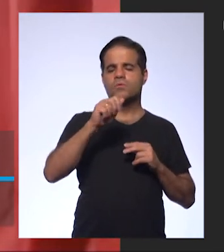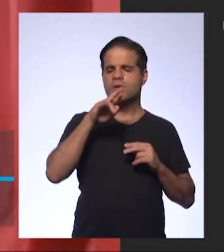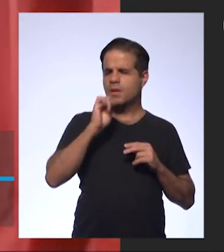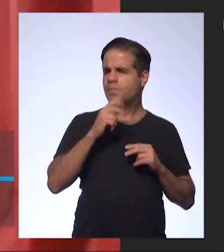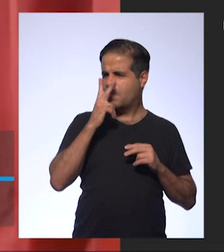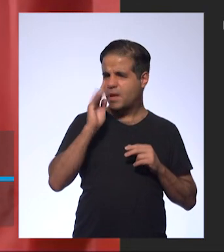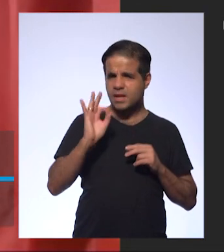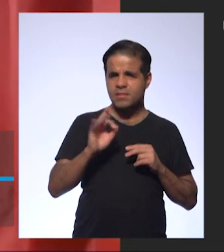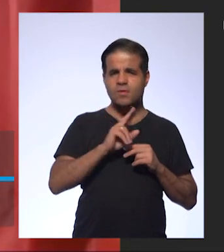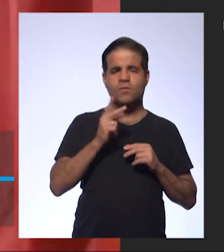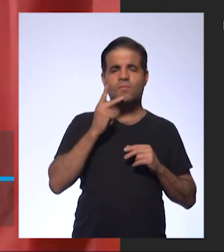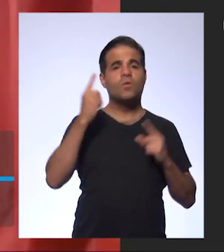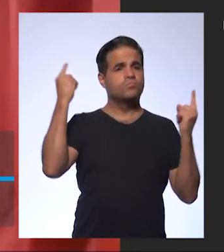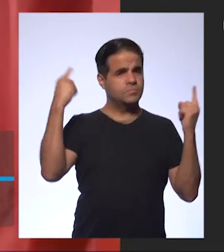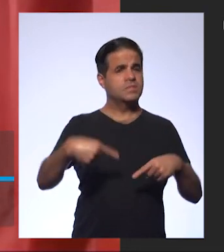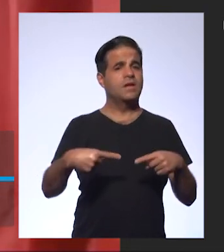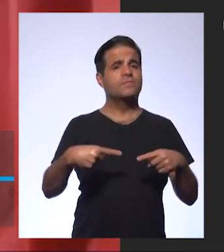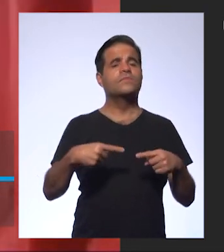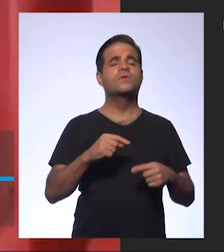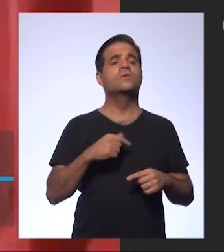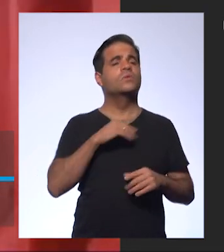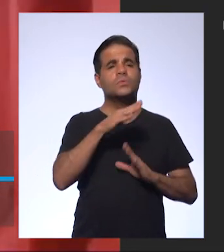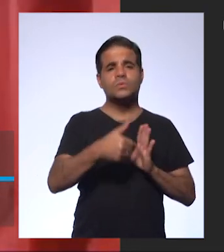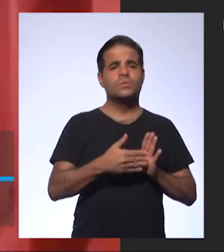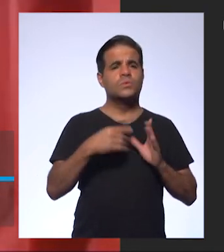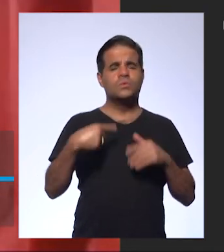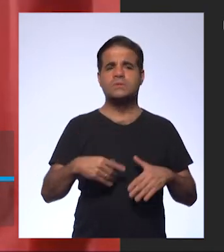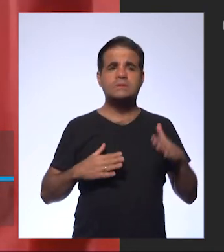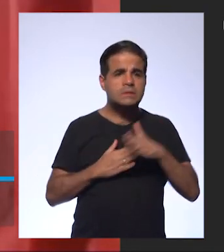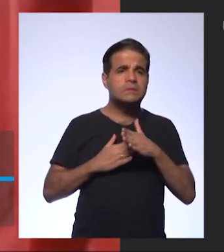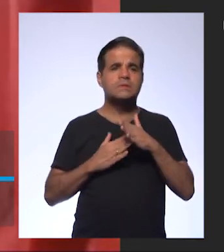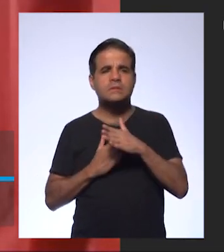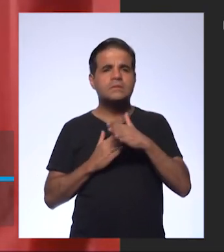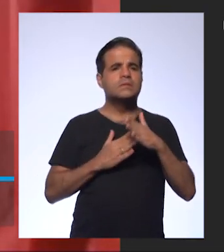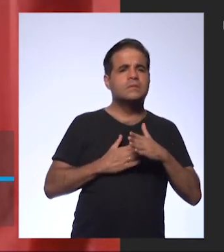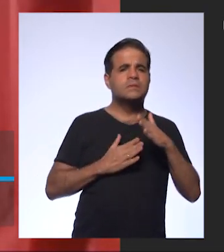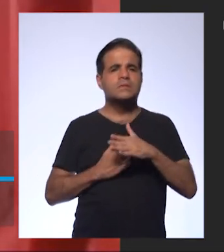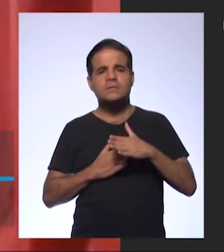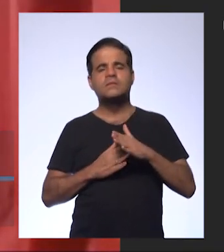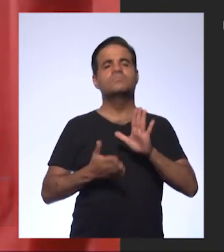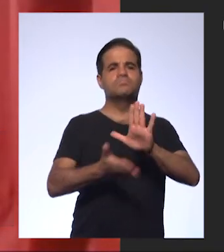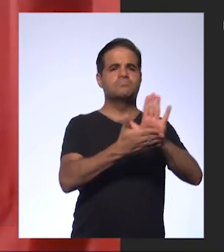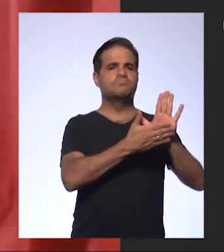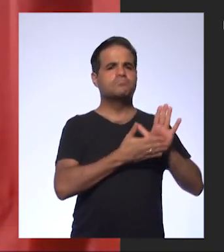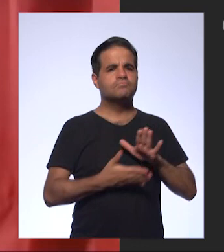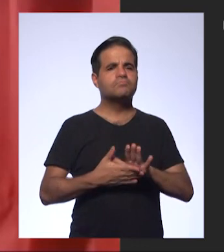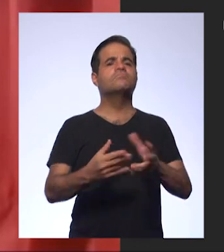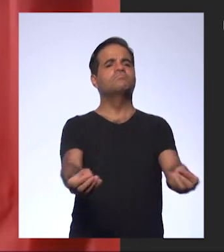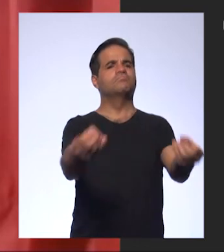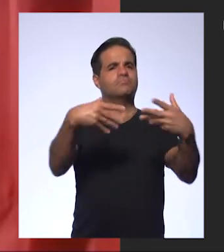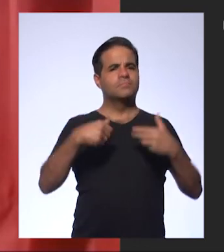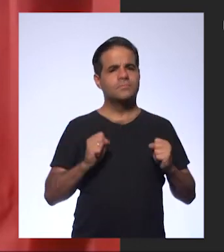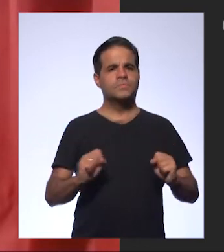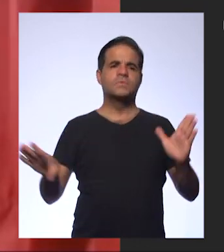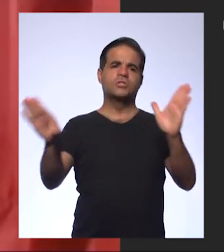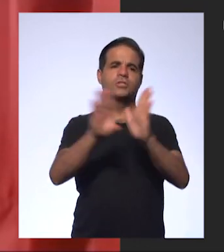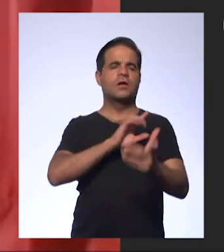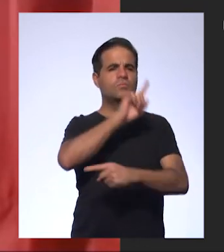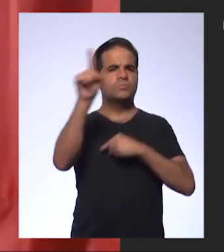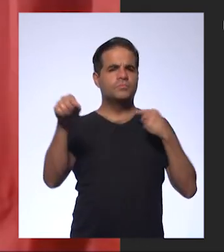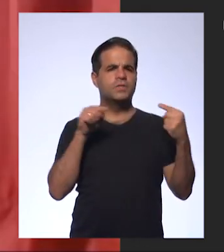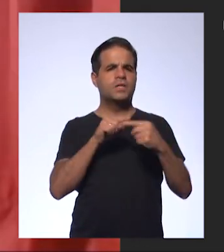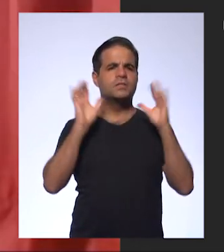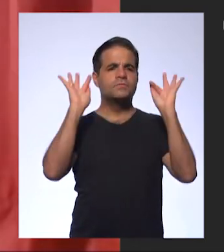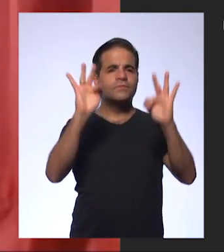engano, falou, os desafios, né, todos aqueles obstáculos que ele proporciona para a gente chegar no objetivo